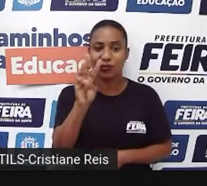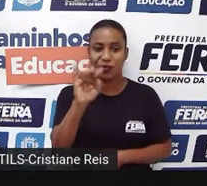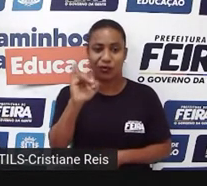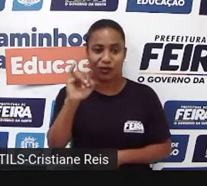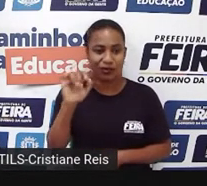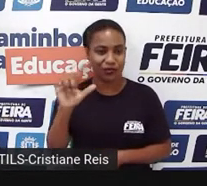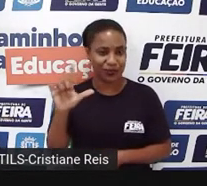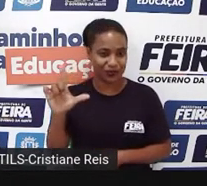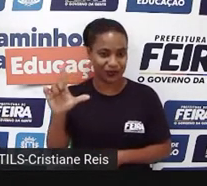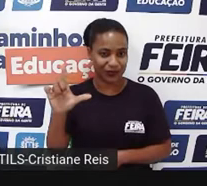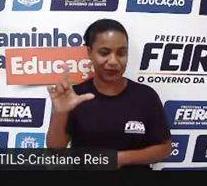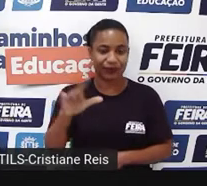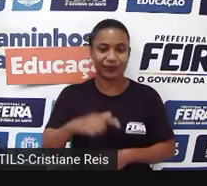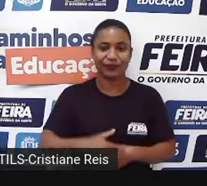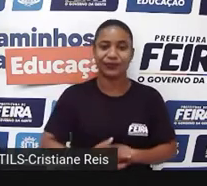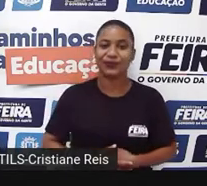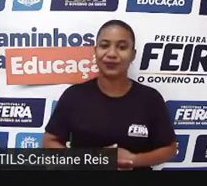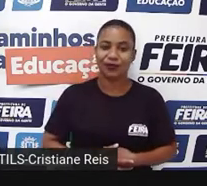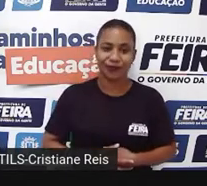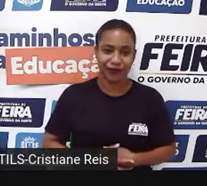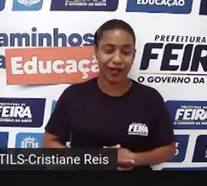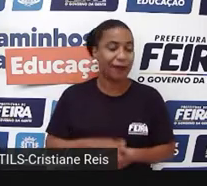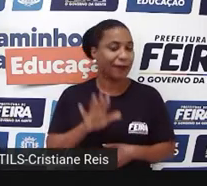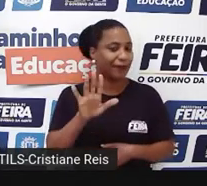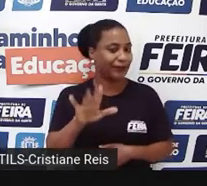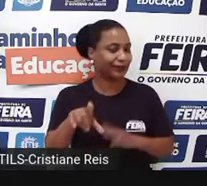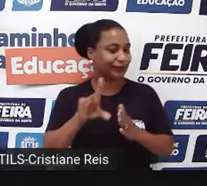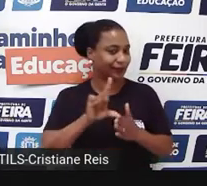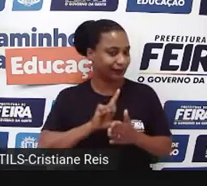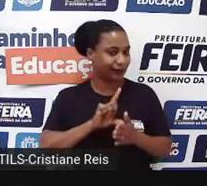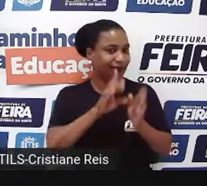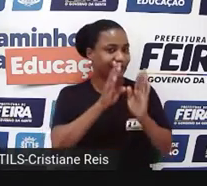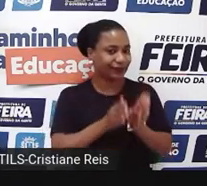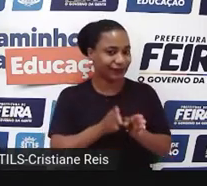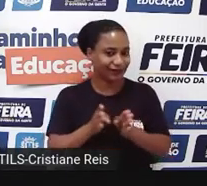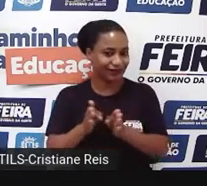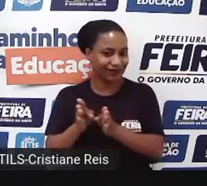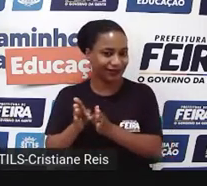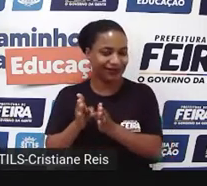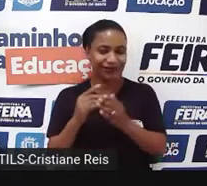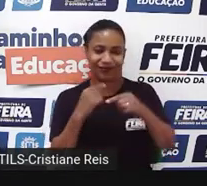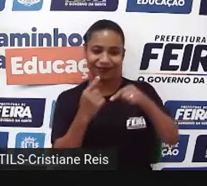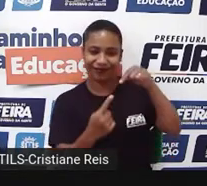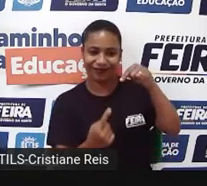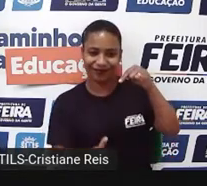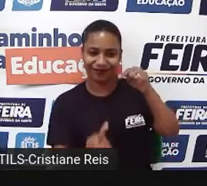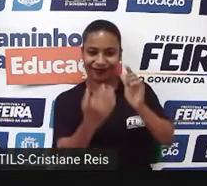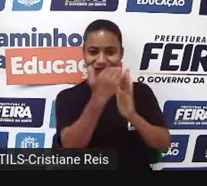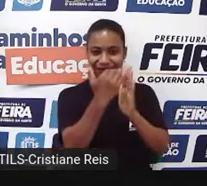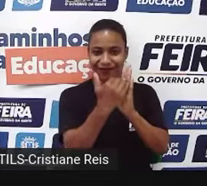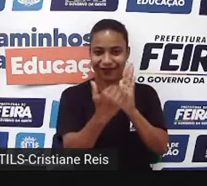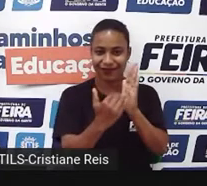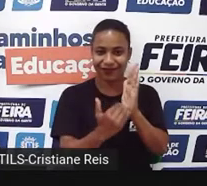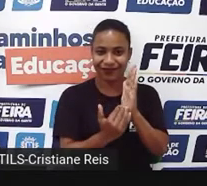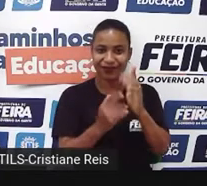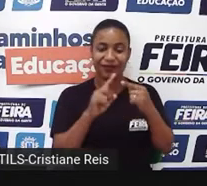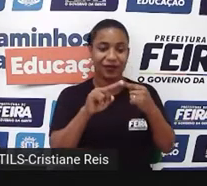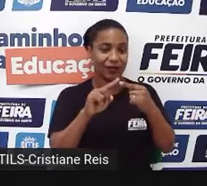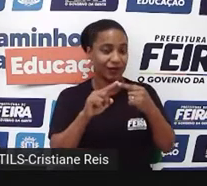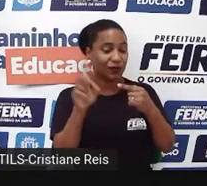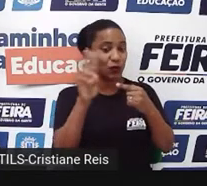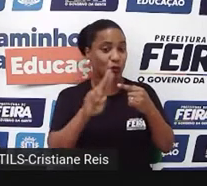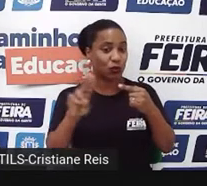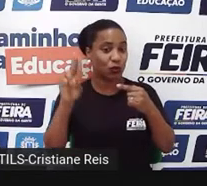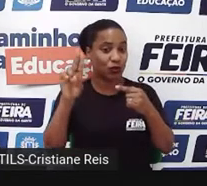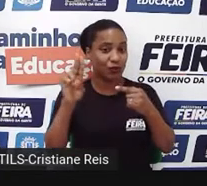Antes de qualquer coisa, não se esqueçam de organizar o nosso caderno de inglês. Seguem as dicas. Coloque skill, o nome